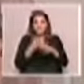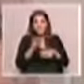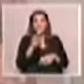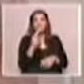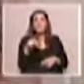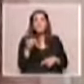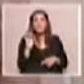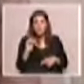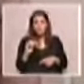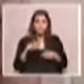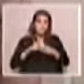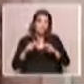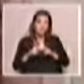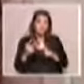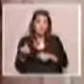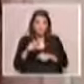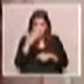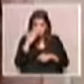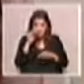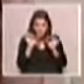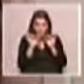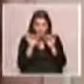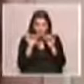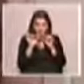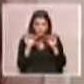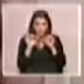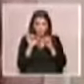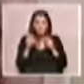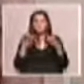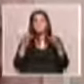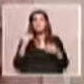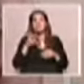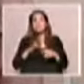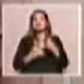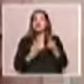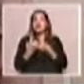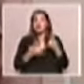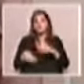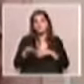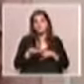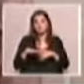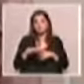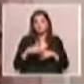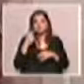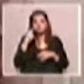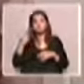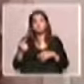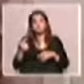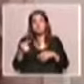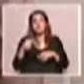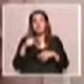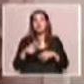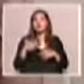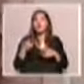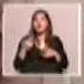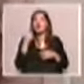exemplo, que é um dos problemas associados aos queijos tradicionais, mas que em alguns casos de especificações de